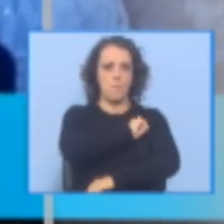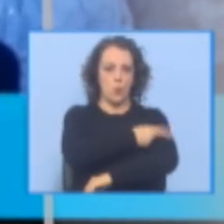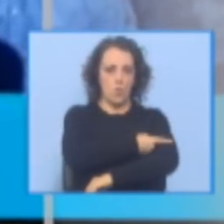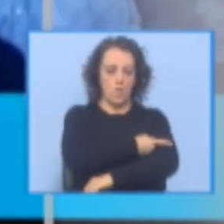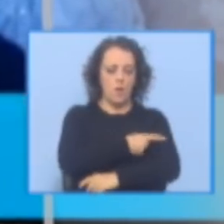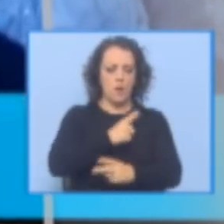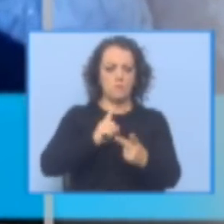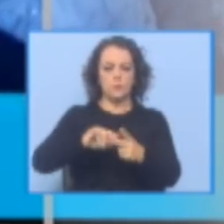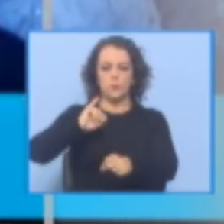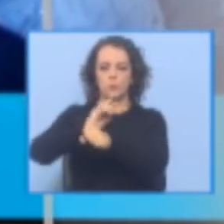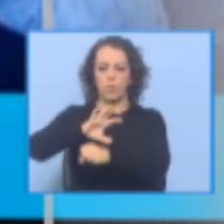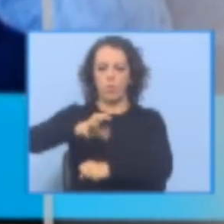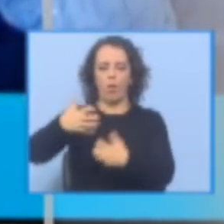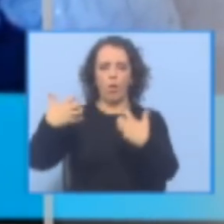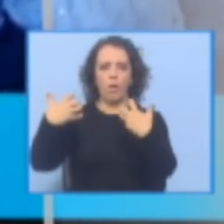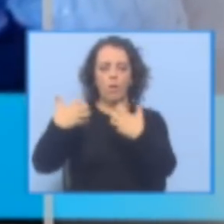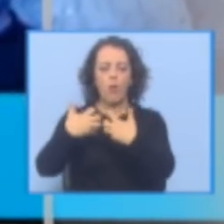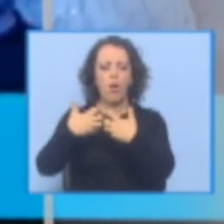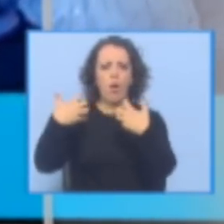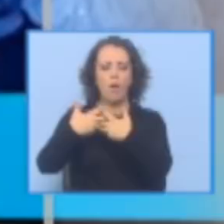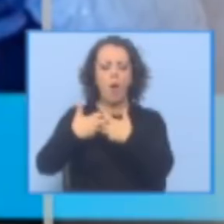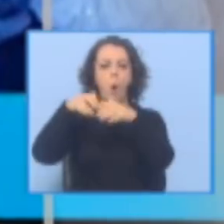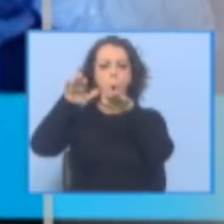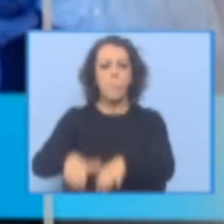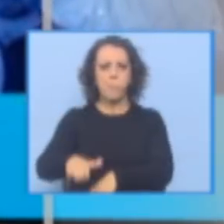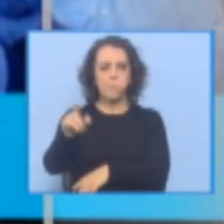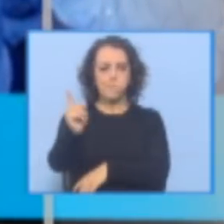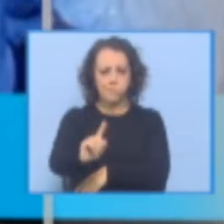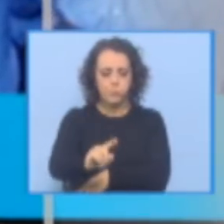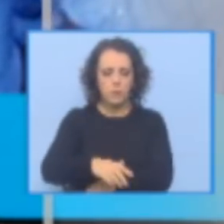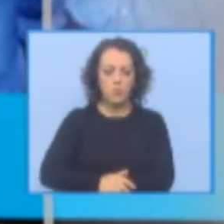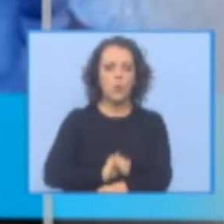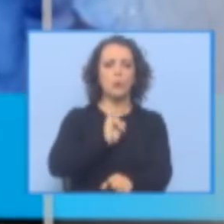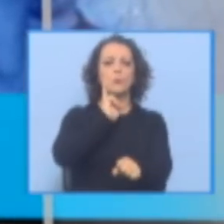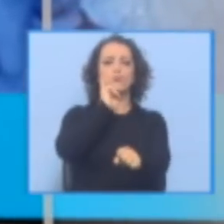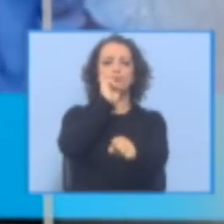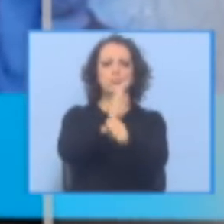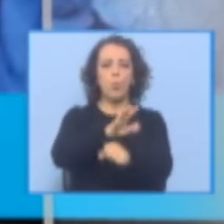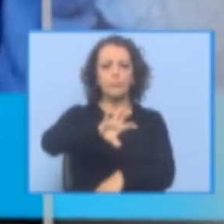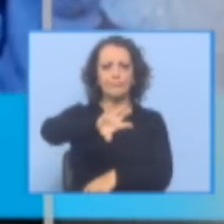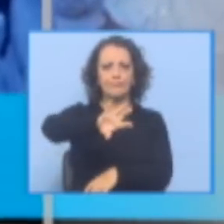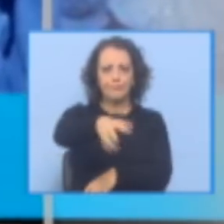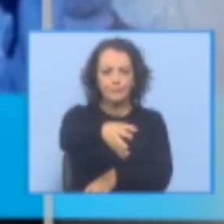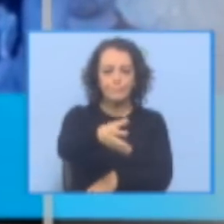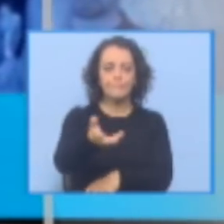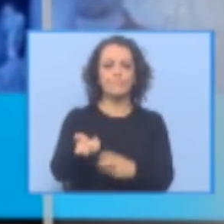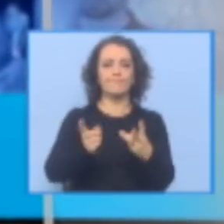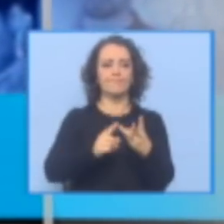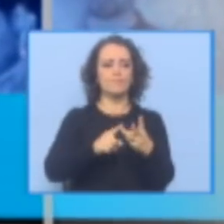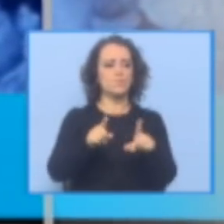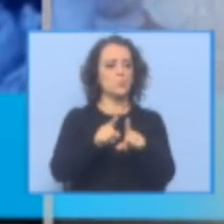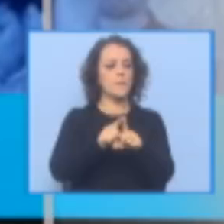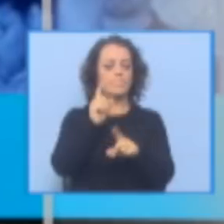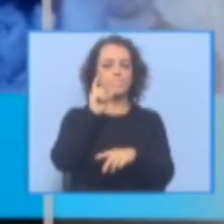sítios são guerras que não param, noutros sítios, finalmente, procuram-se